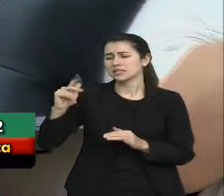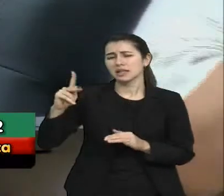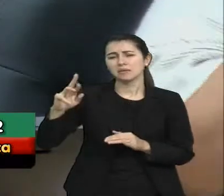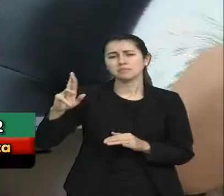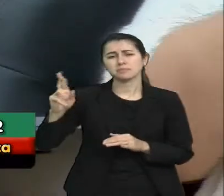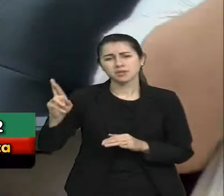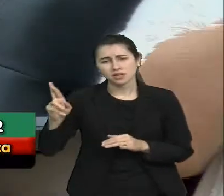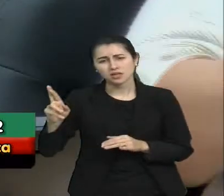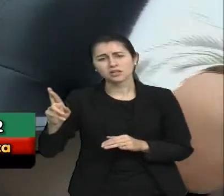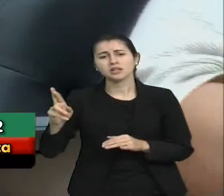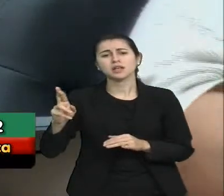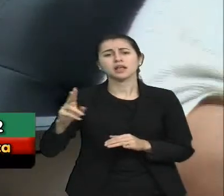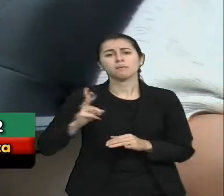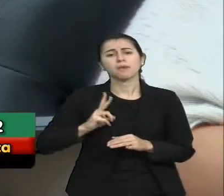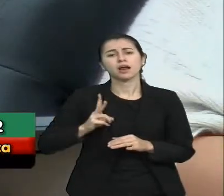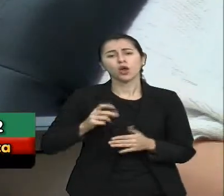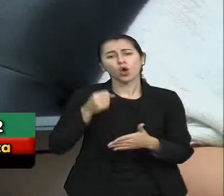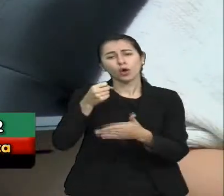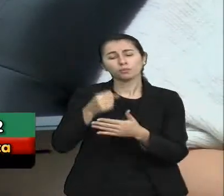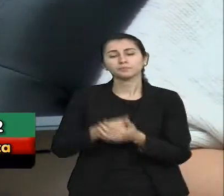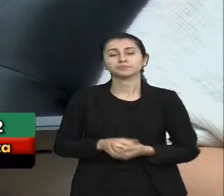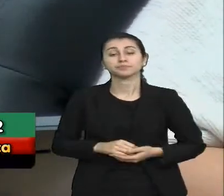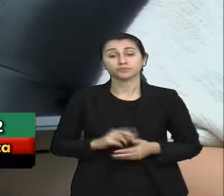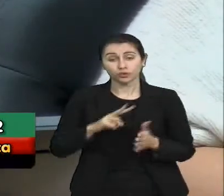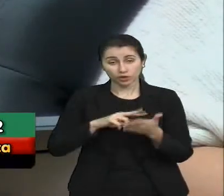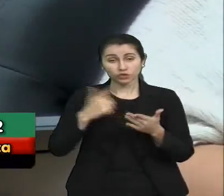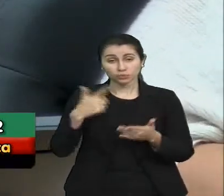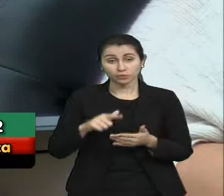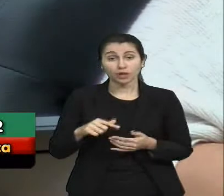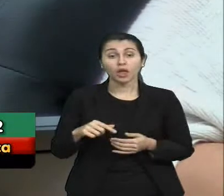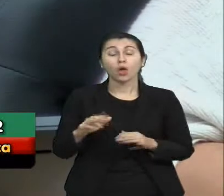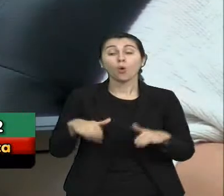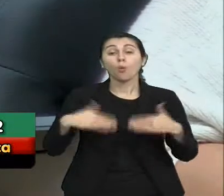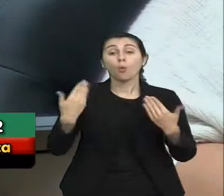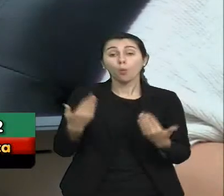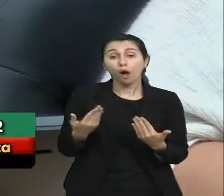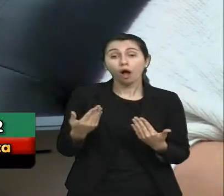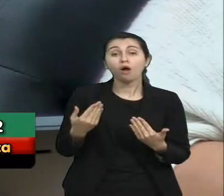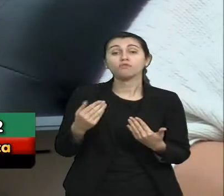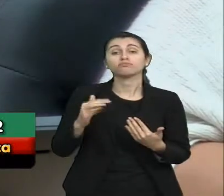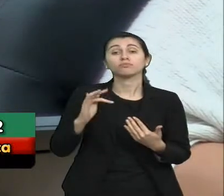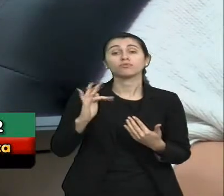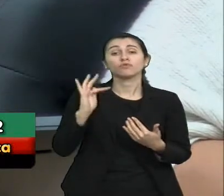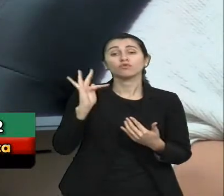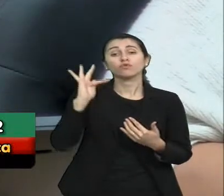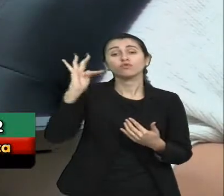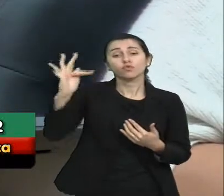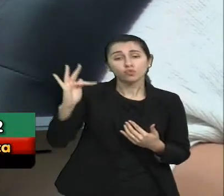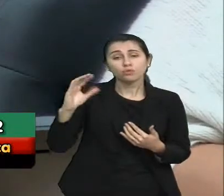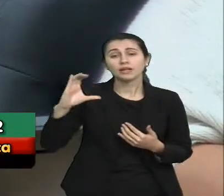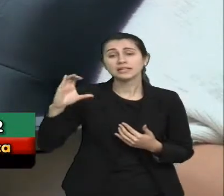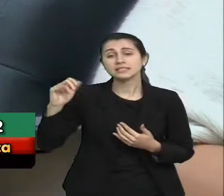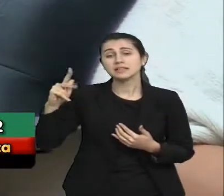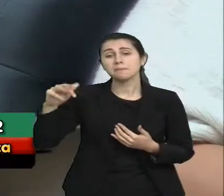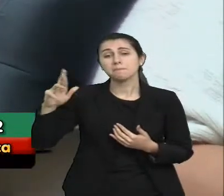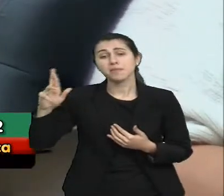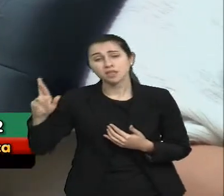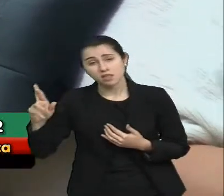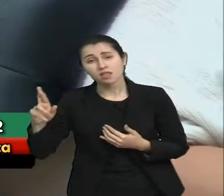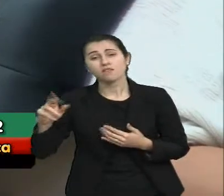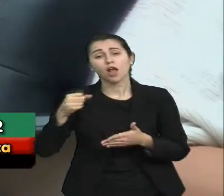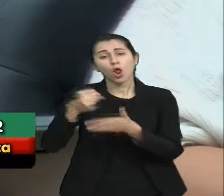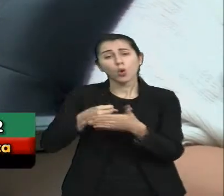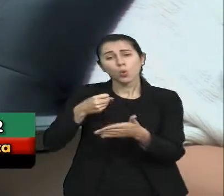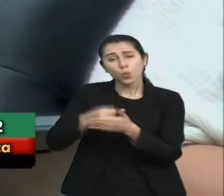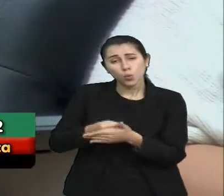continue? Vou ler de novo, tá? Qual o próximo passo da CEPIR para que a luta contra a intolerância religiosa